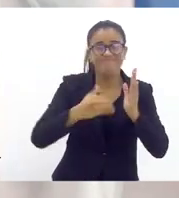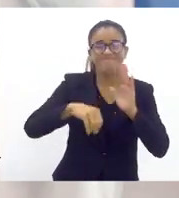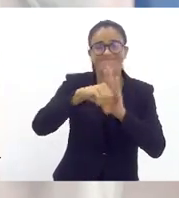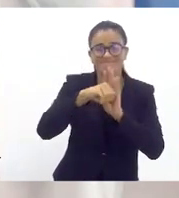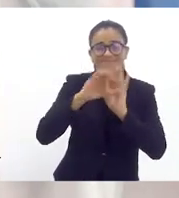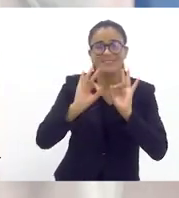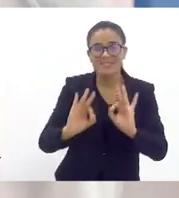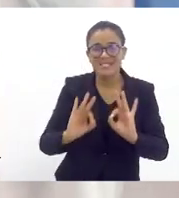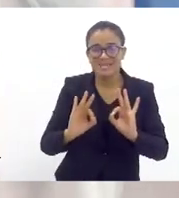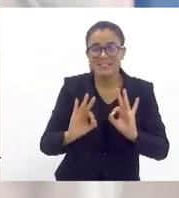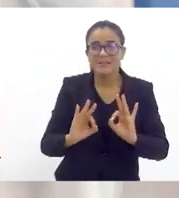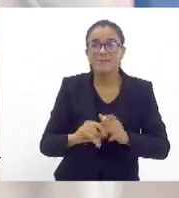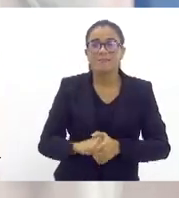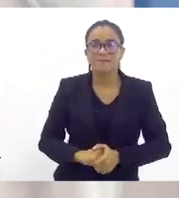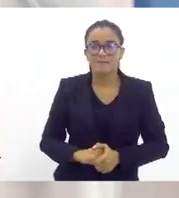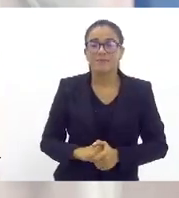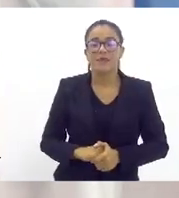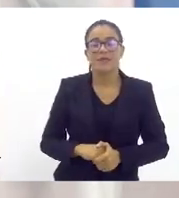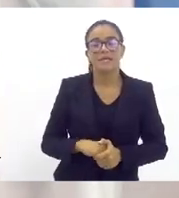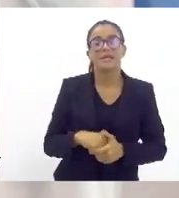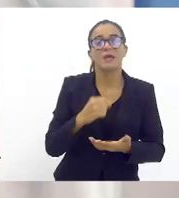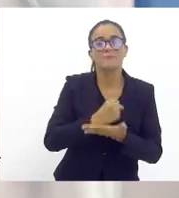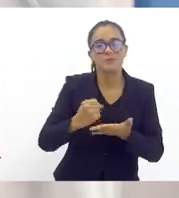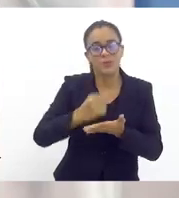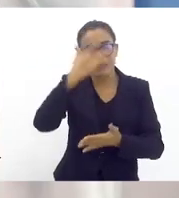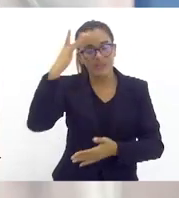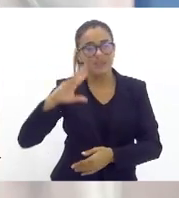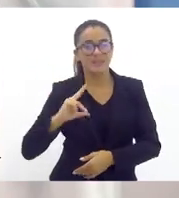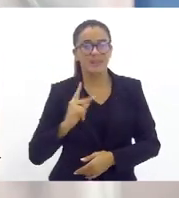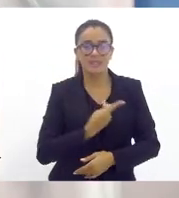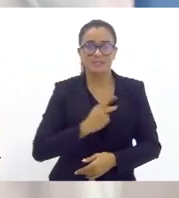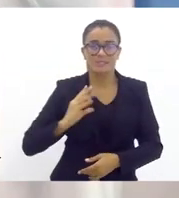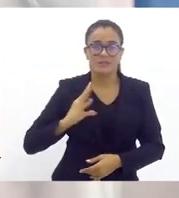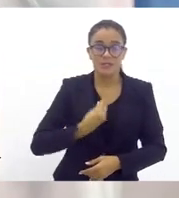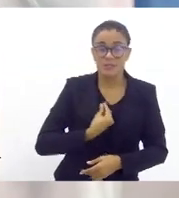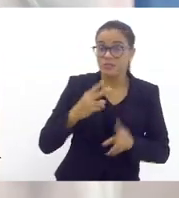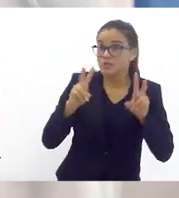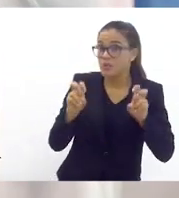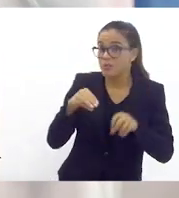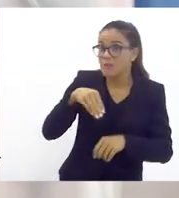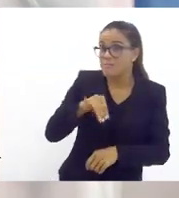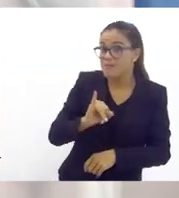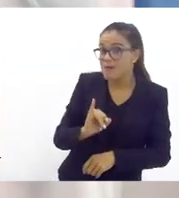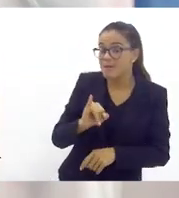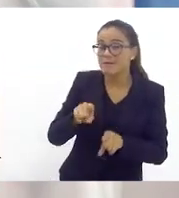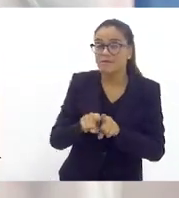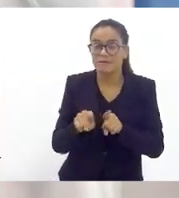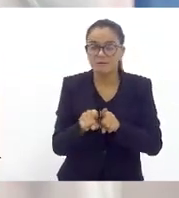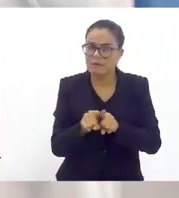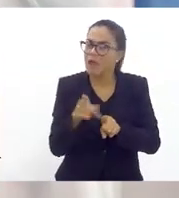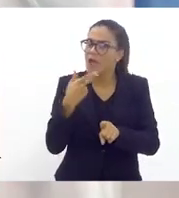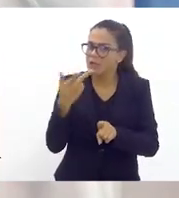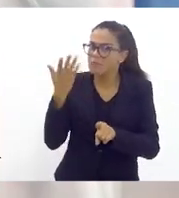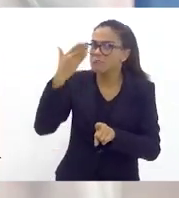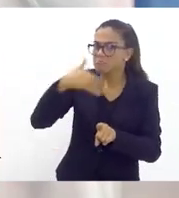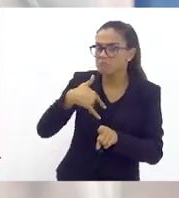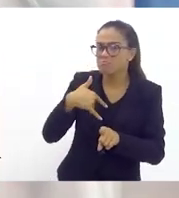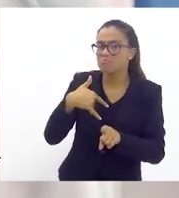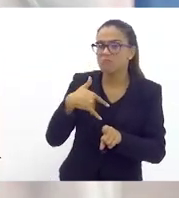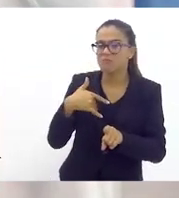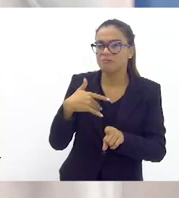para emprego de pessoas transexuais e travestis. A questão do MEI, que demonstra, e aí eu faço uma